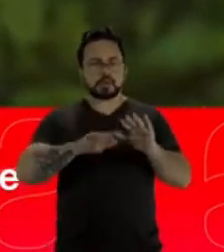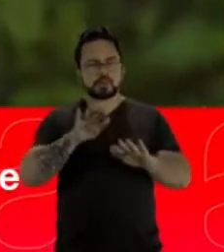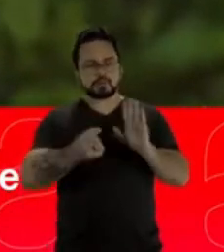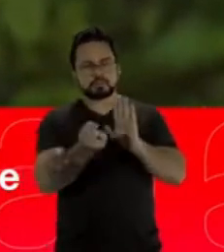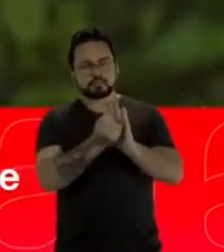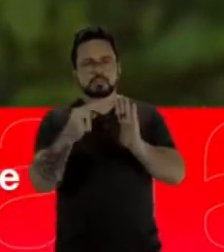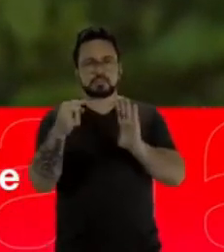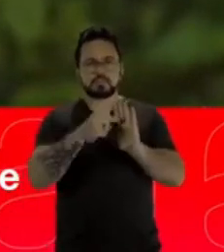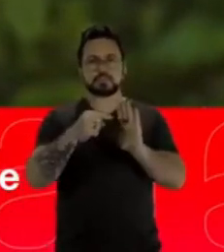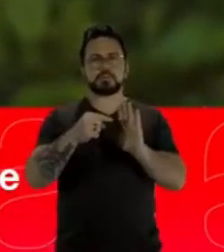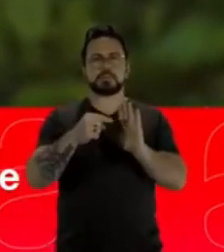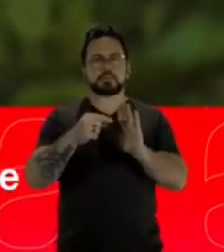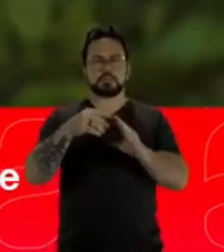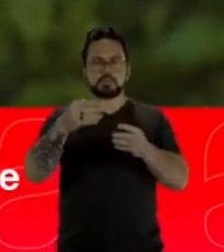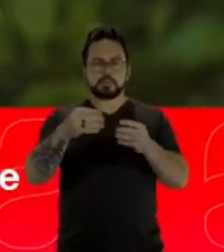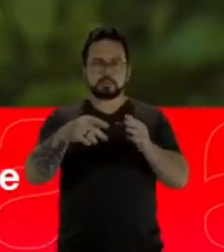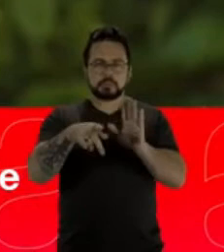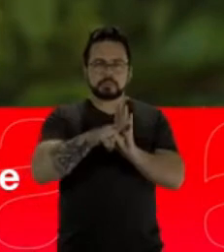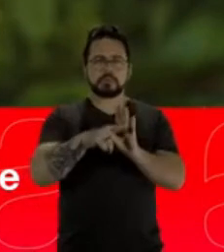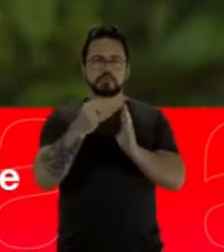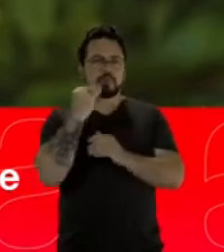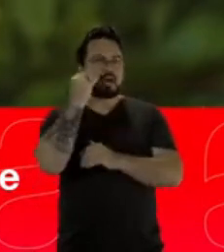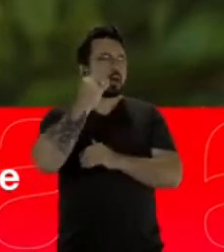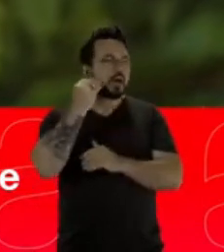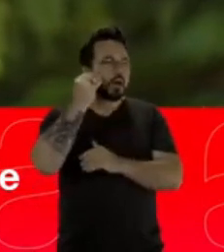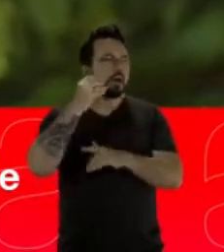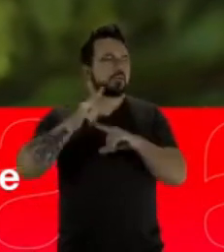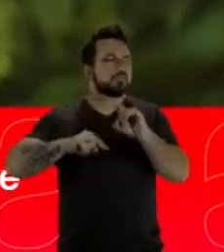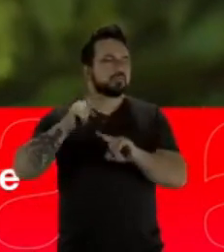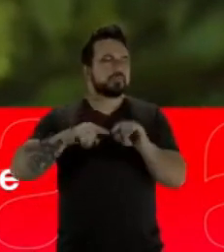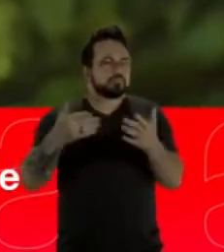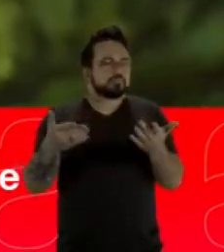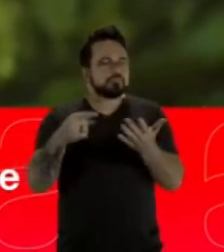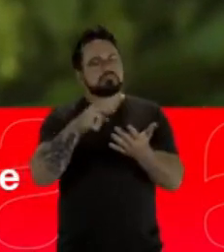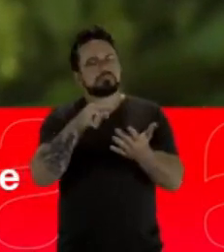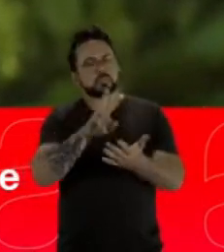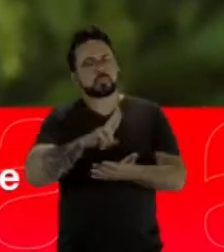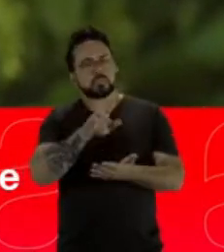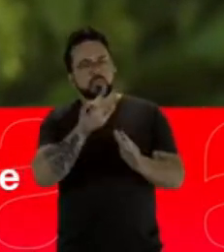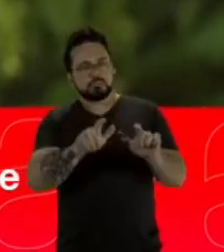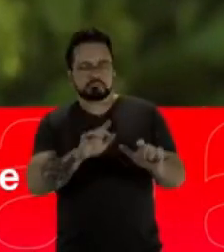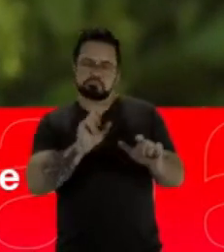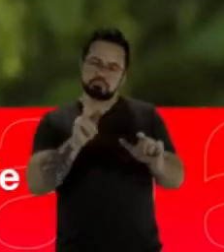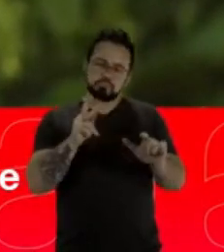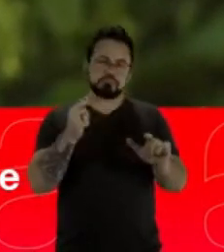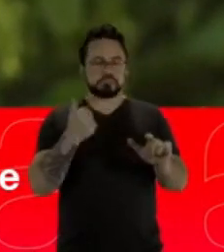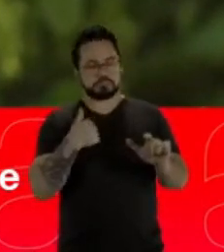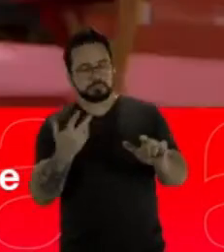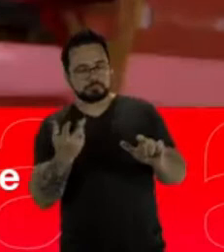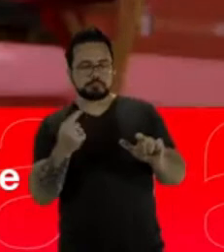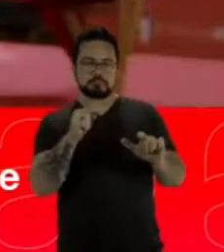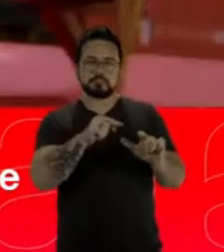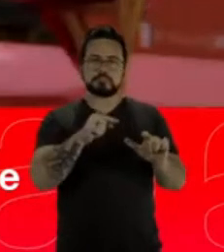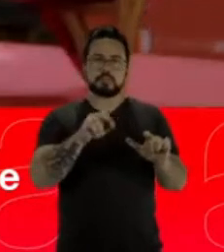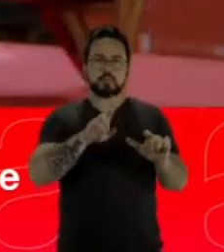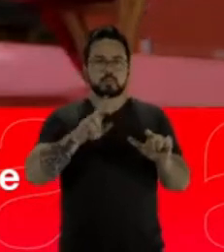gente vê marcas de maquiagem, qualquer tipo de produto, e aí você fica com aquilo, e você fala, tá bom, eu vou